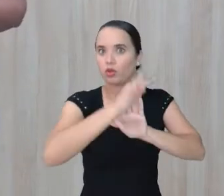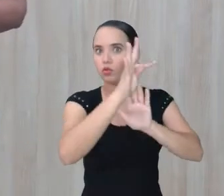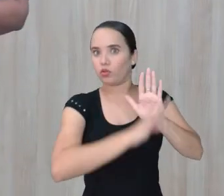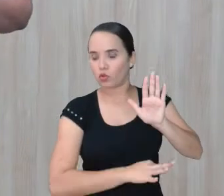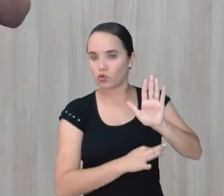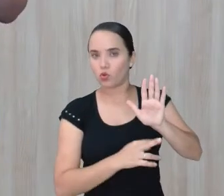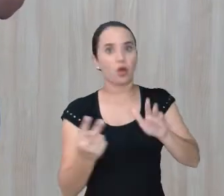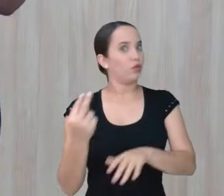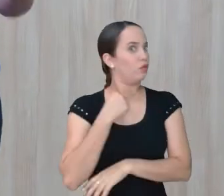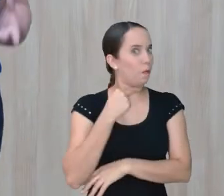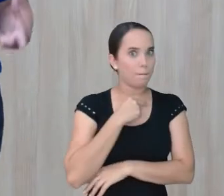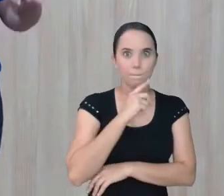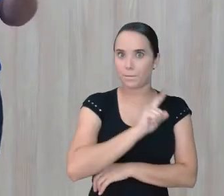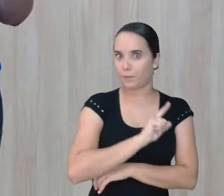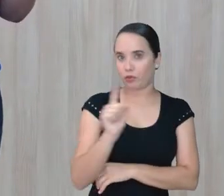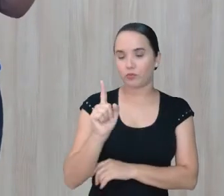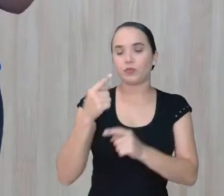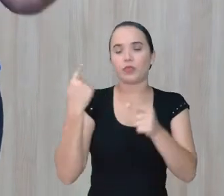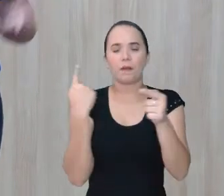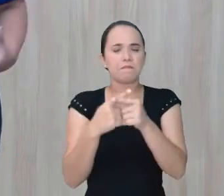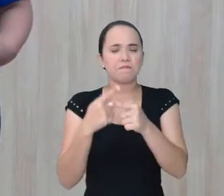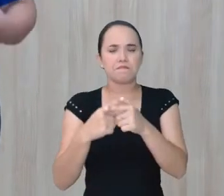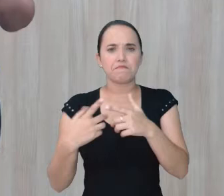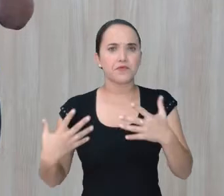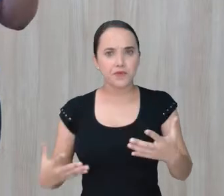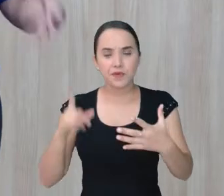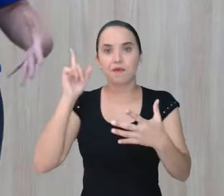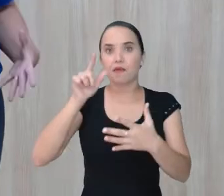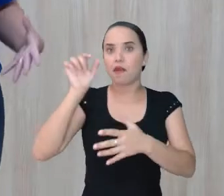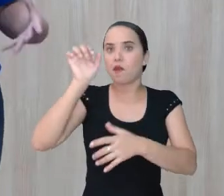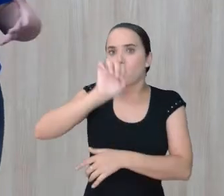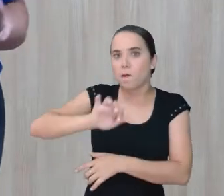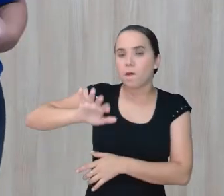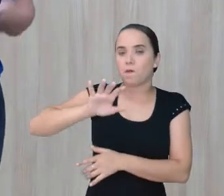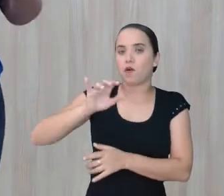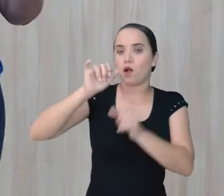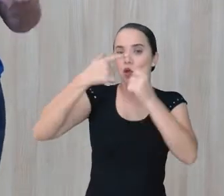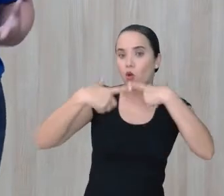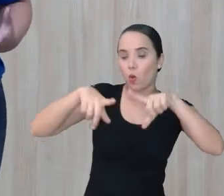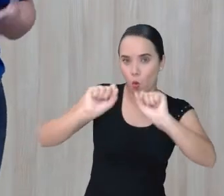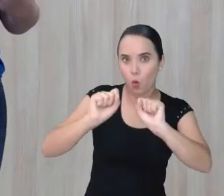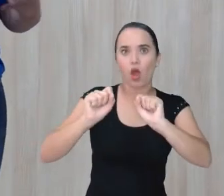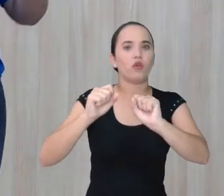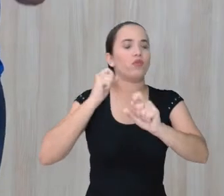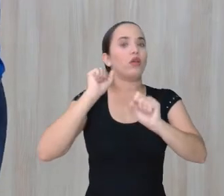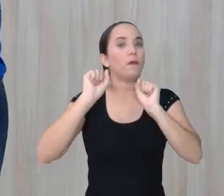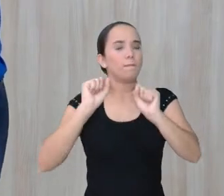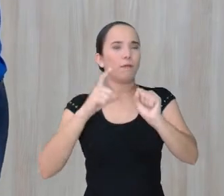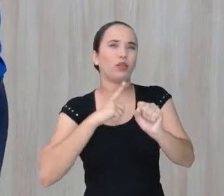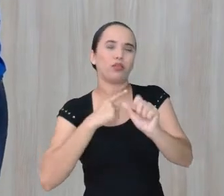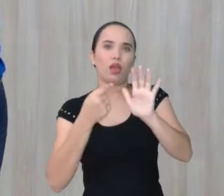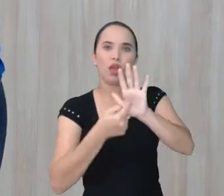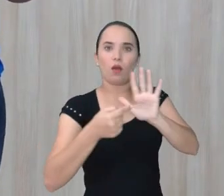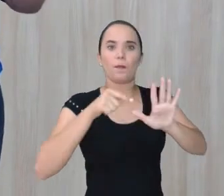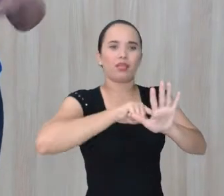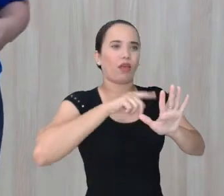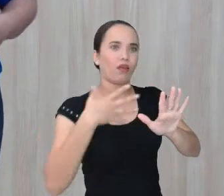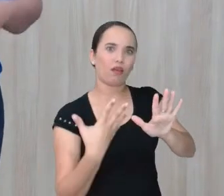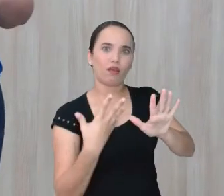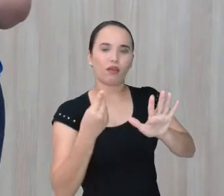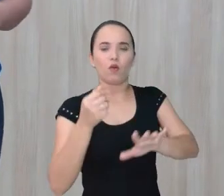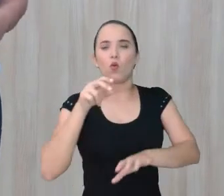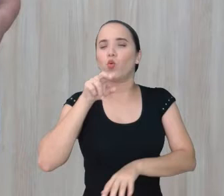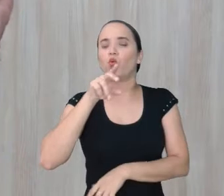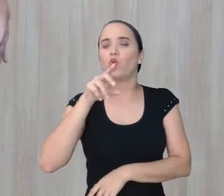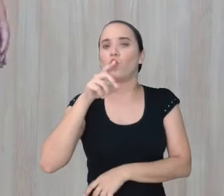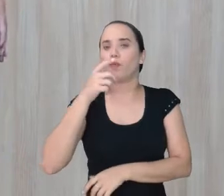Por quê? Porque talvez essa linguagem figurada, essa linguagem conotativa, deixe aí um duplo sentido desnecessário. Eu